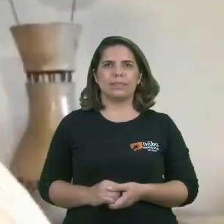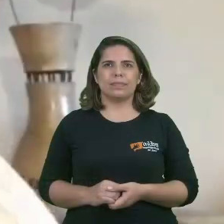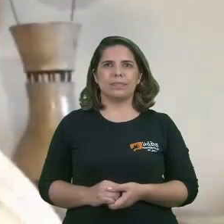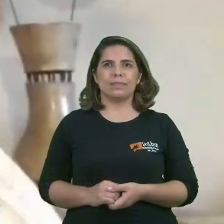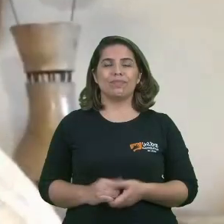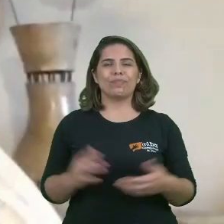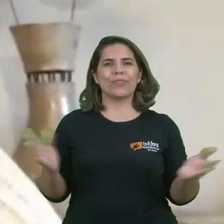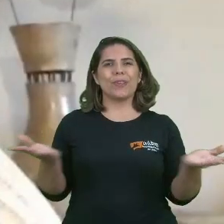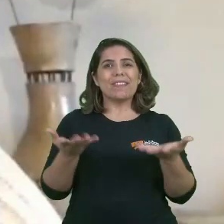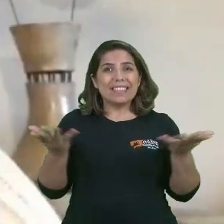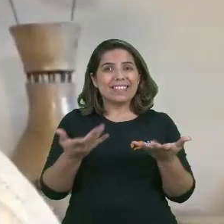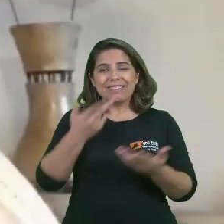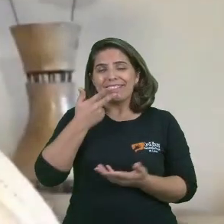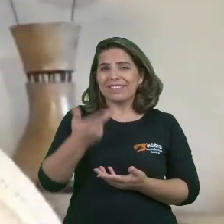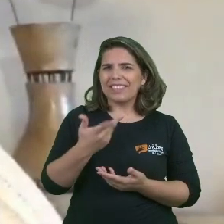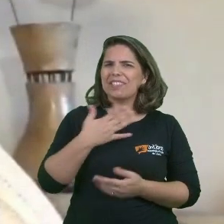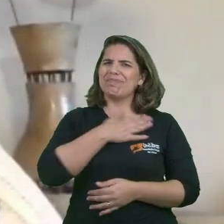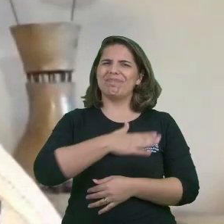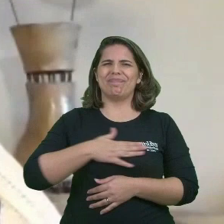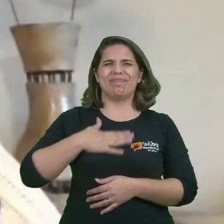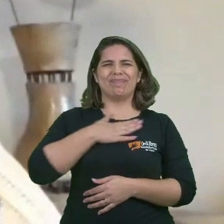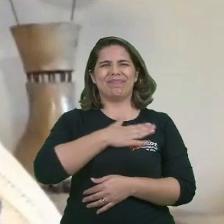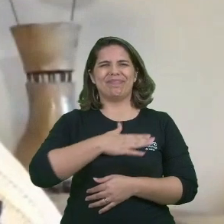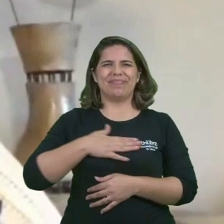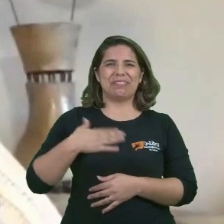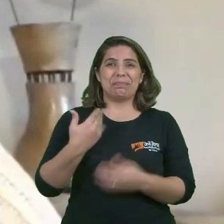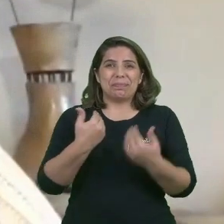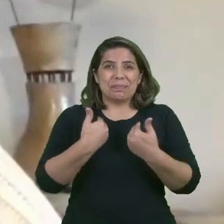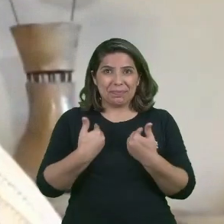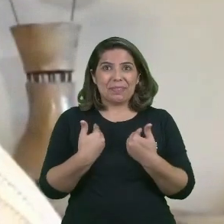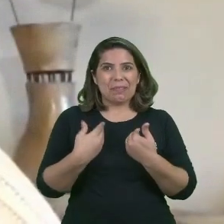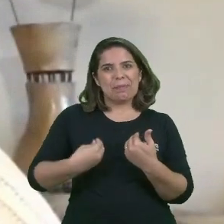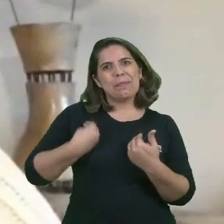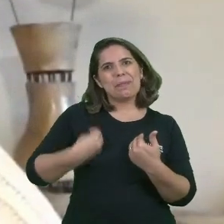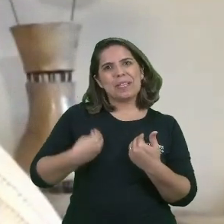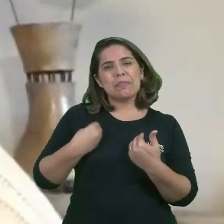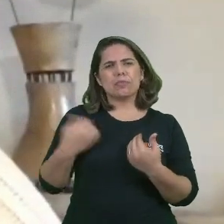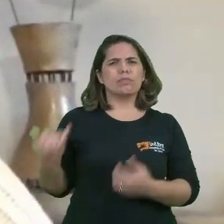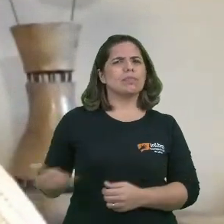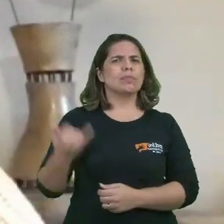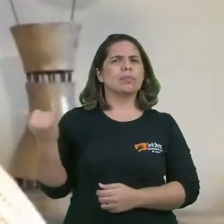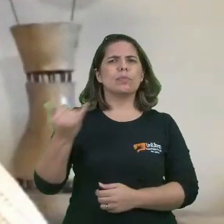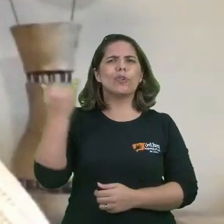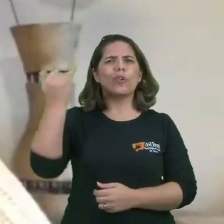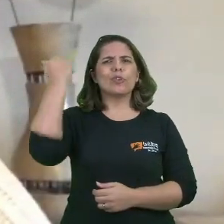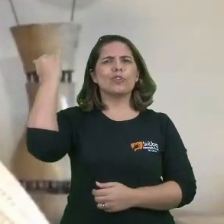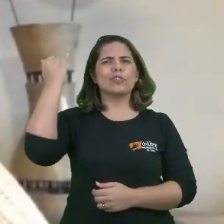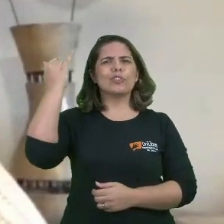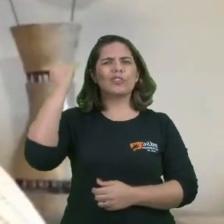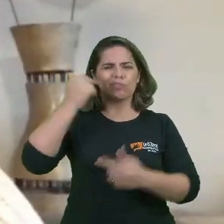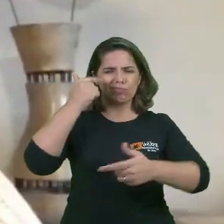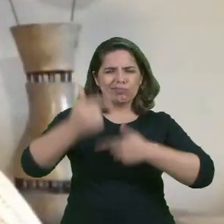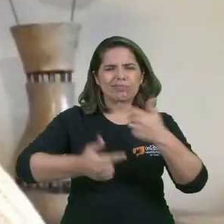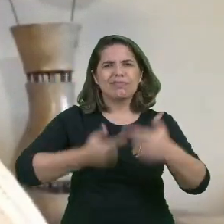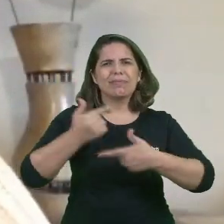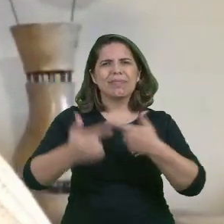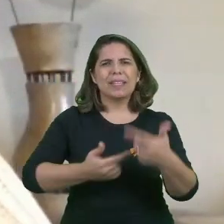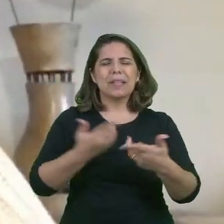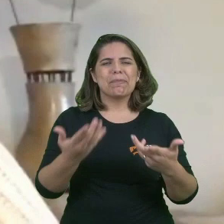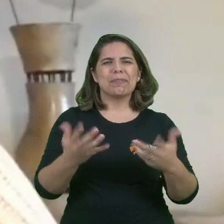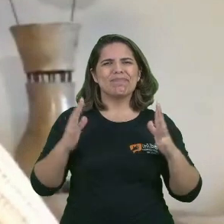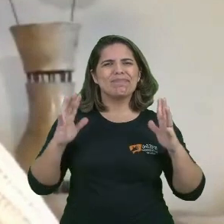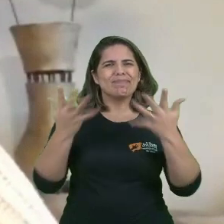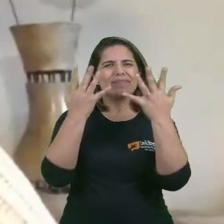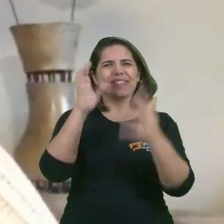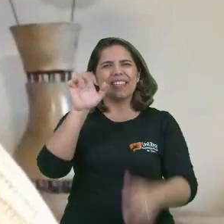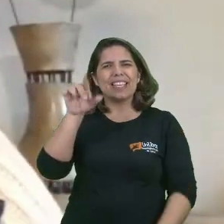eu queria dizer que é uma honra para mim participar dessa importante atividade é